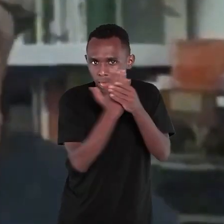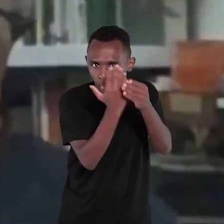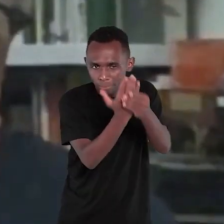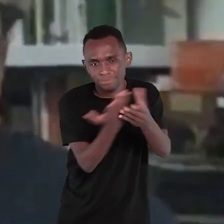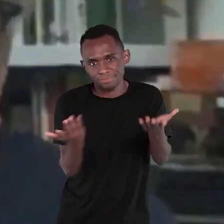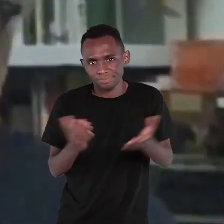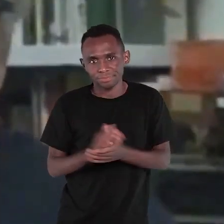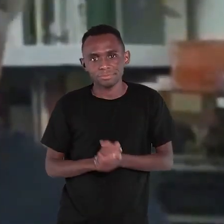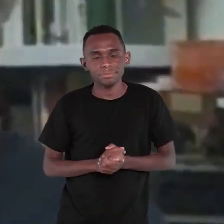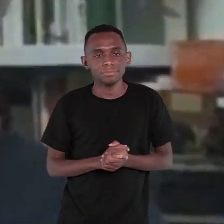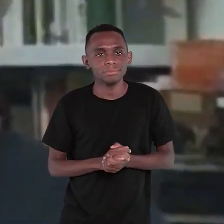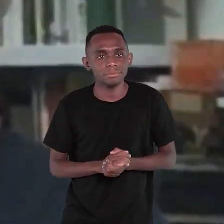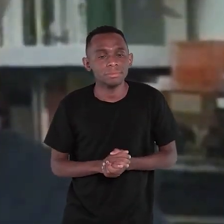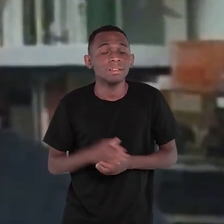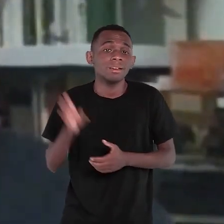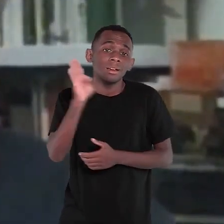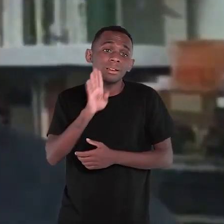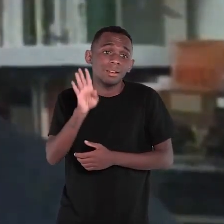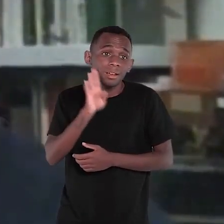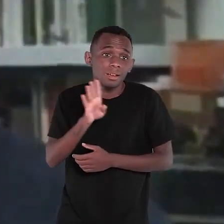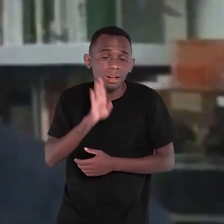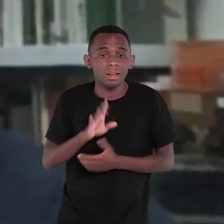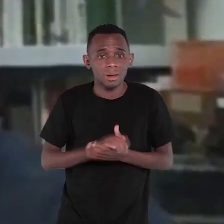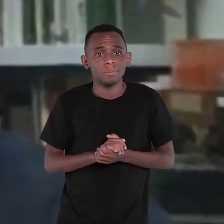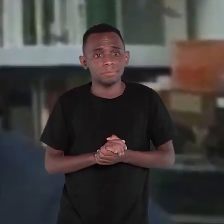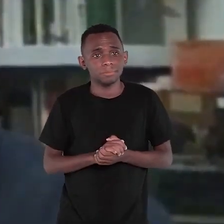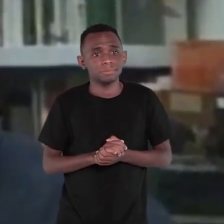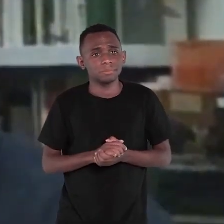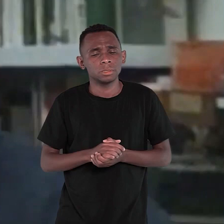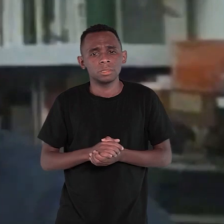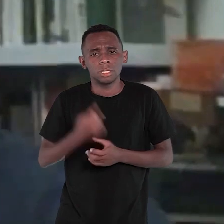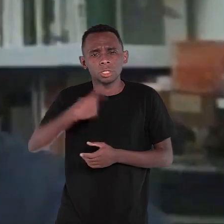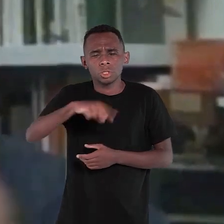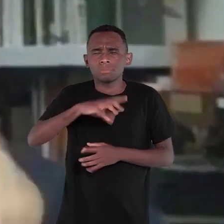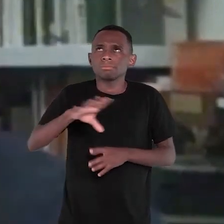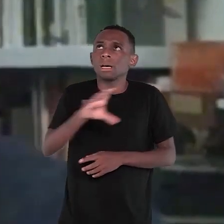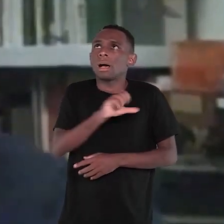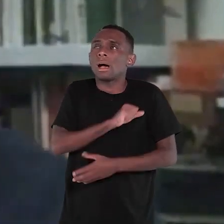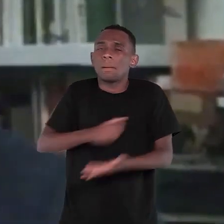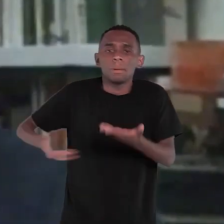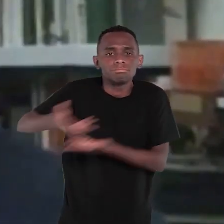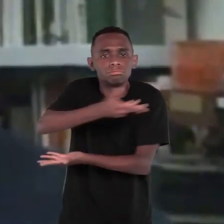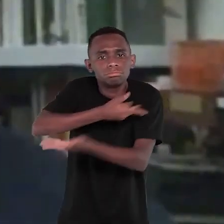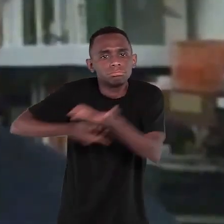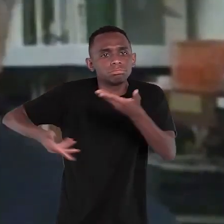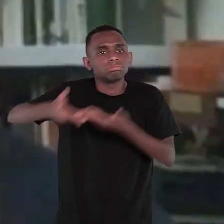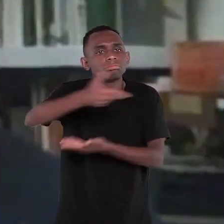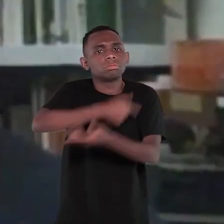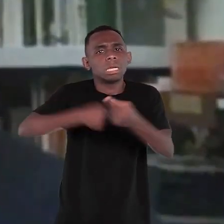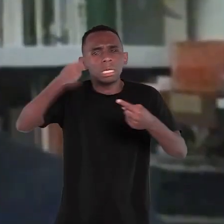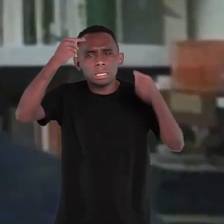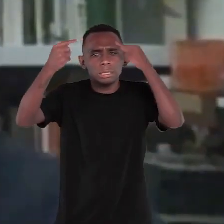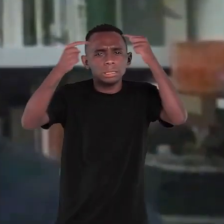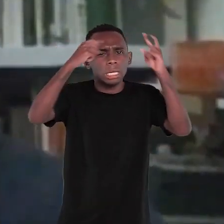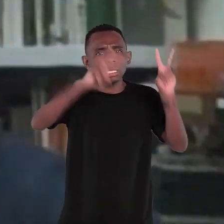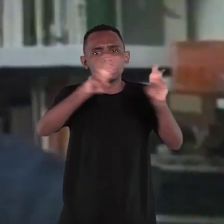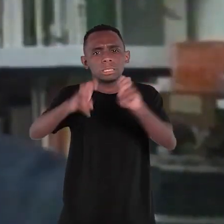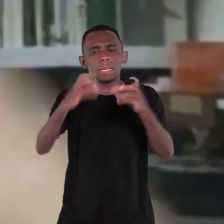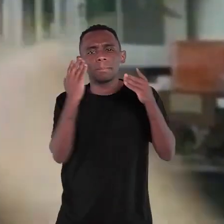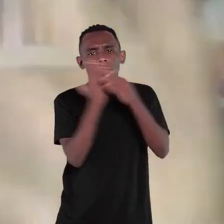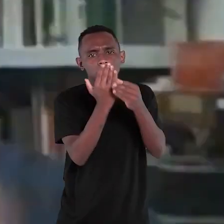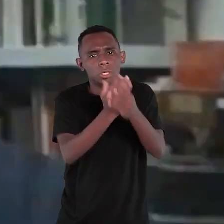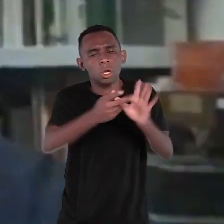desse assunto, né? E é legal, e olha, quer dizer, a gente adora compartilhar realmente ideias